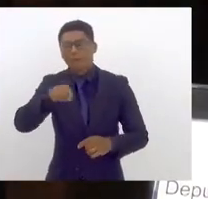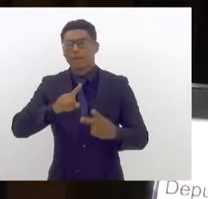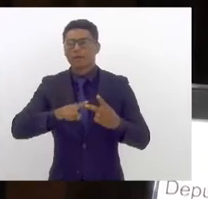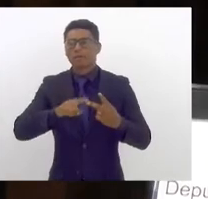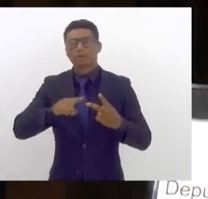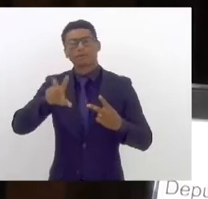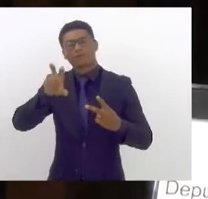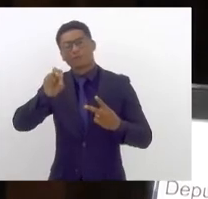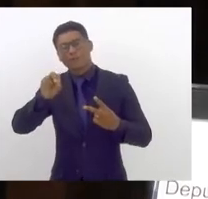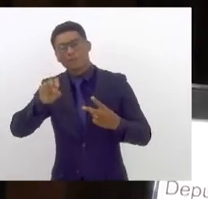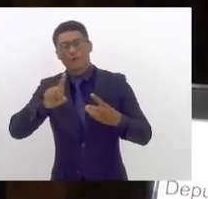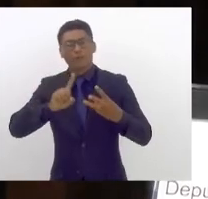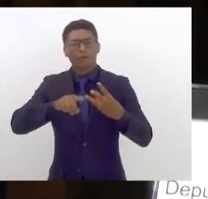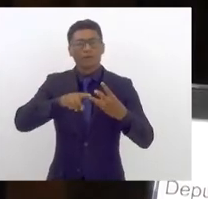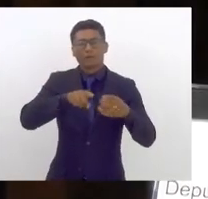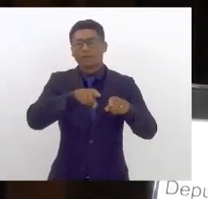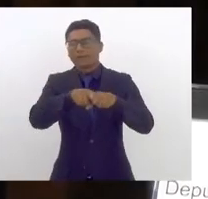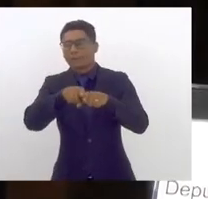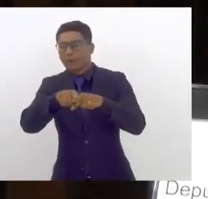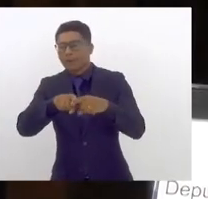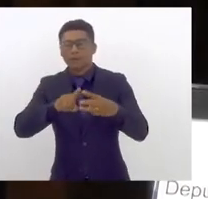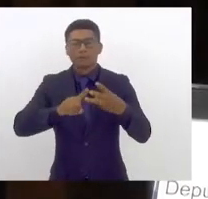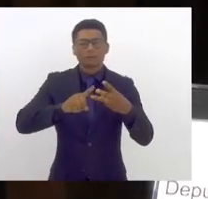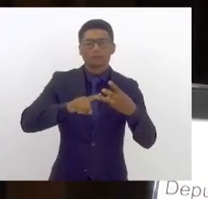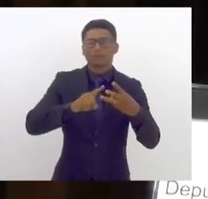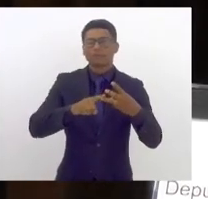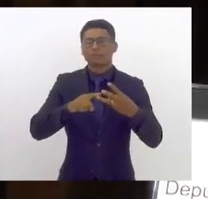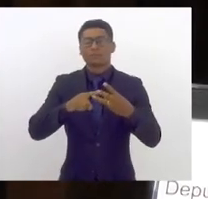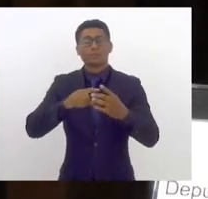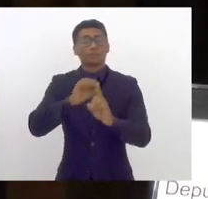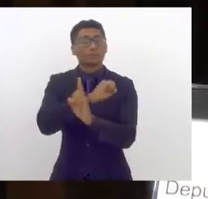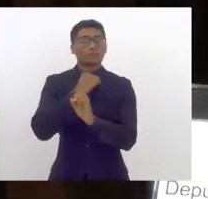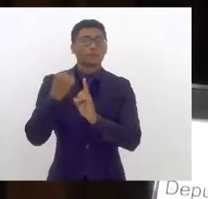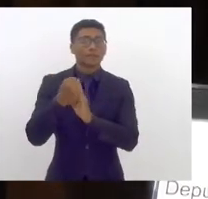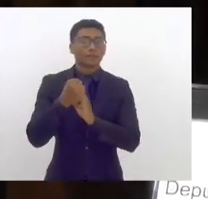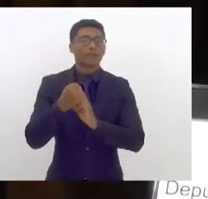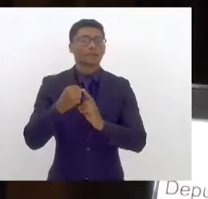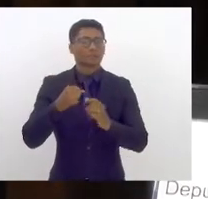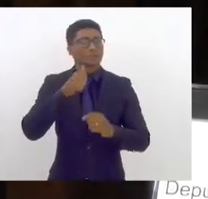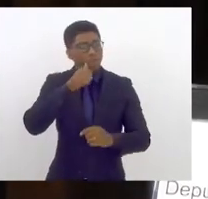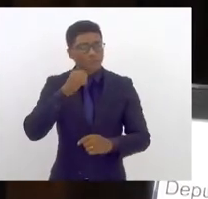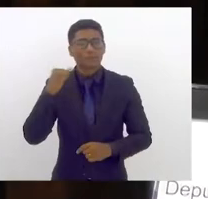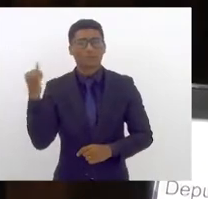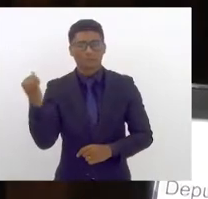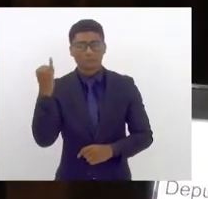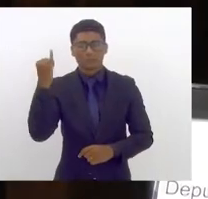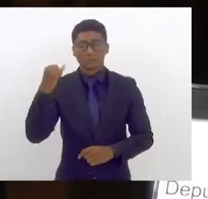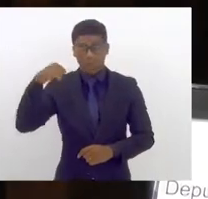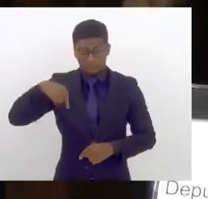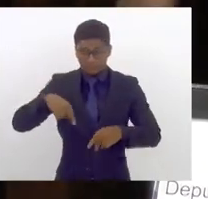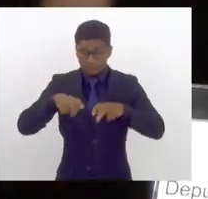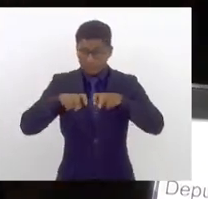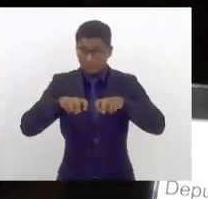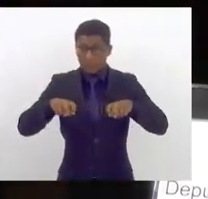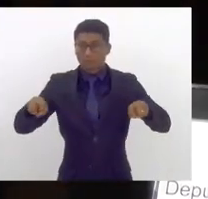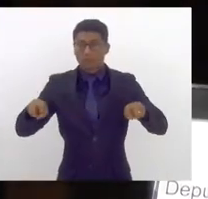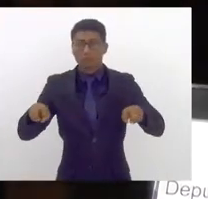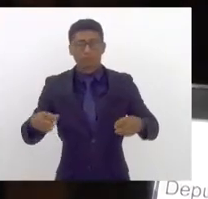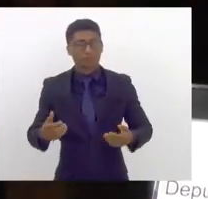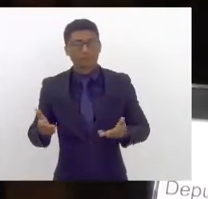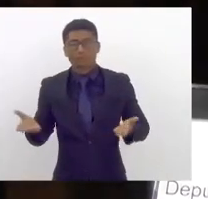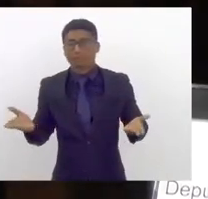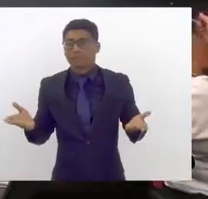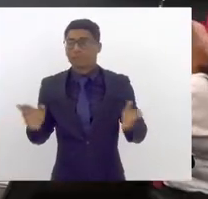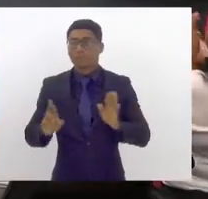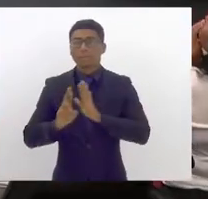e irmãs e temos um papel tão relevante eh dentro da sociedade e aqui essa mesa né com representantes